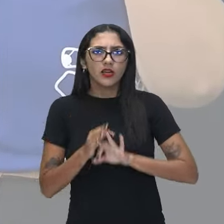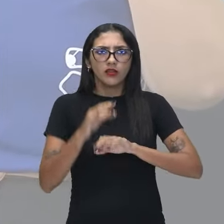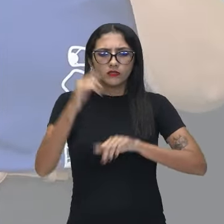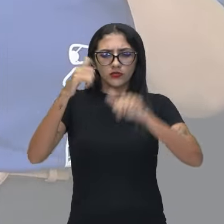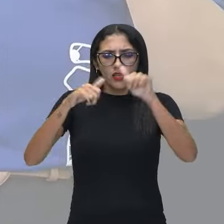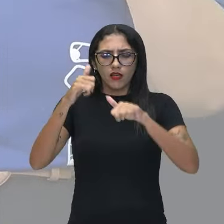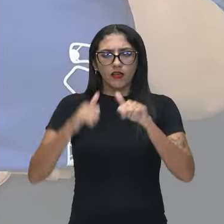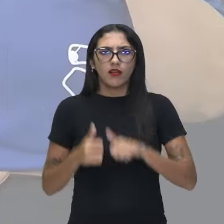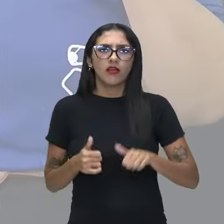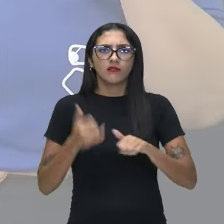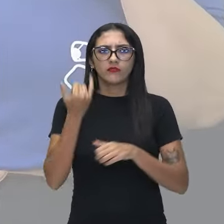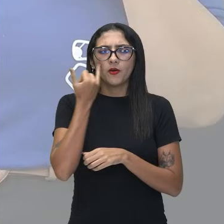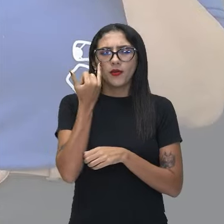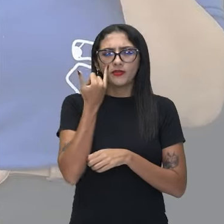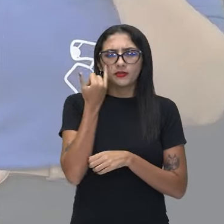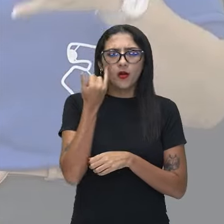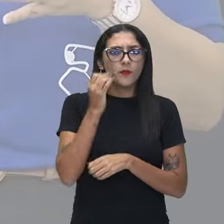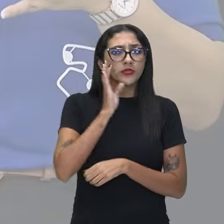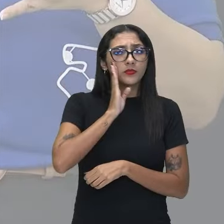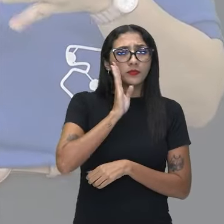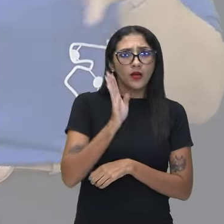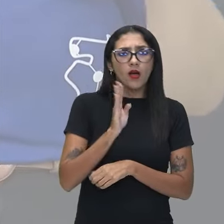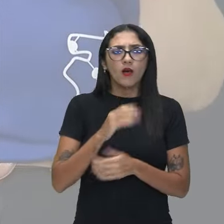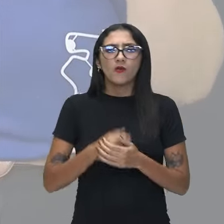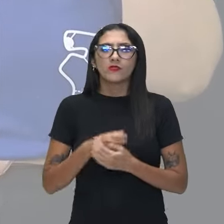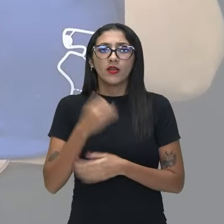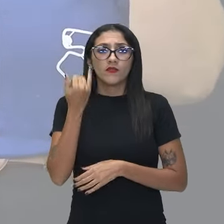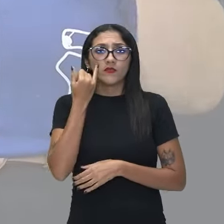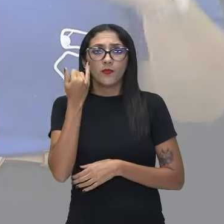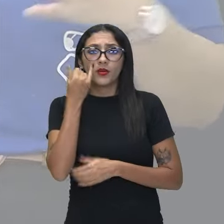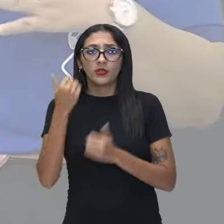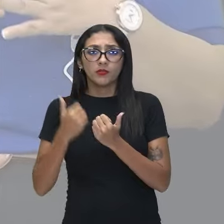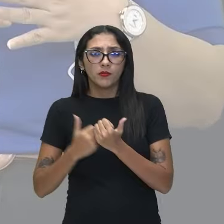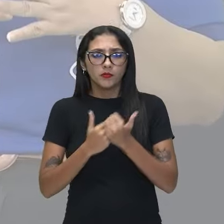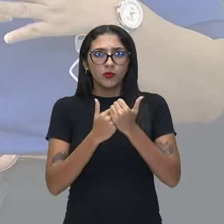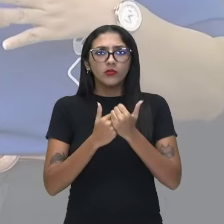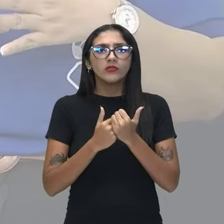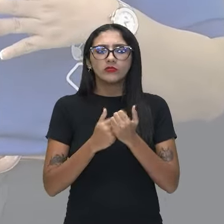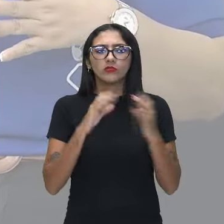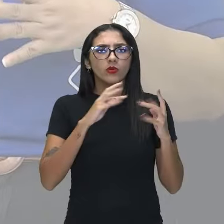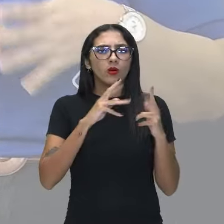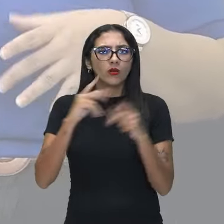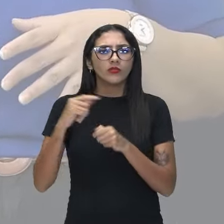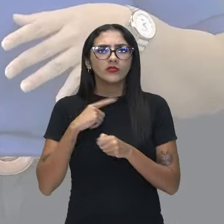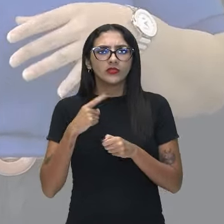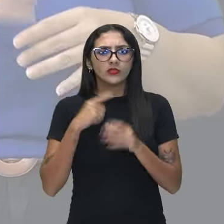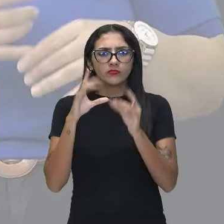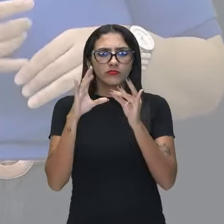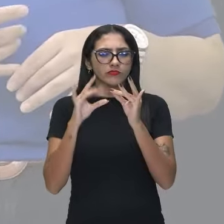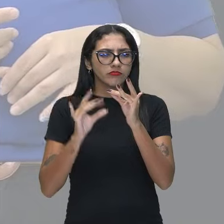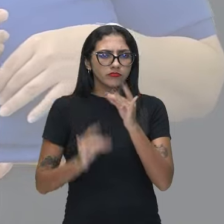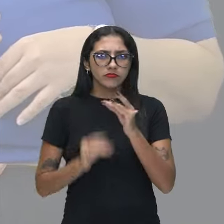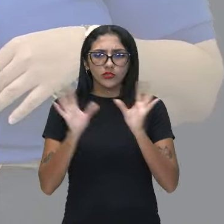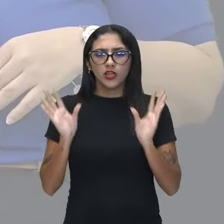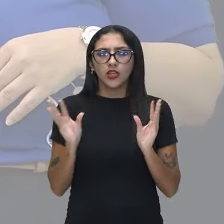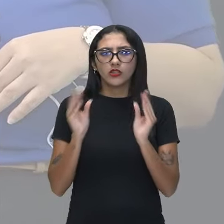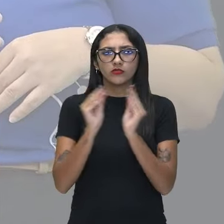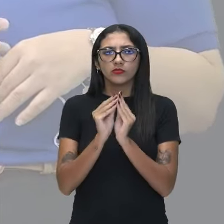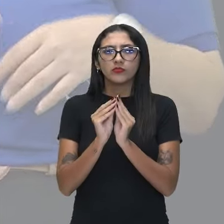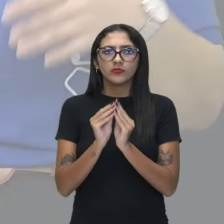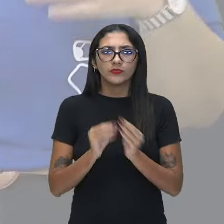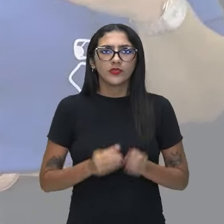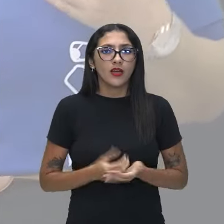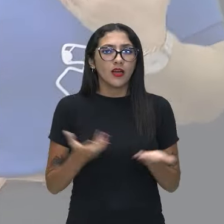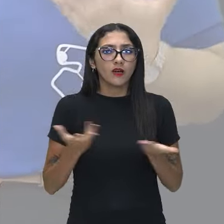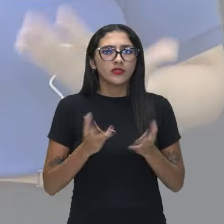informação principal, secundárias e essas dicas e todo esse estudo que nós fizemos sobre o resumo, nós vamos então finalizar a